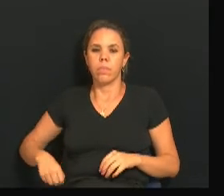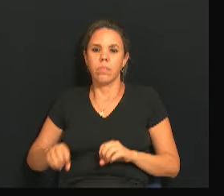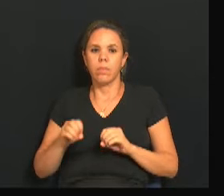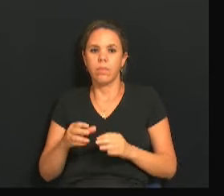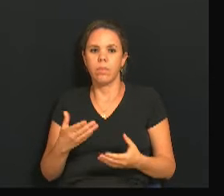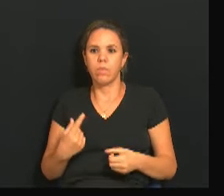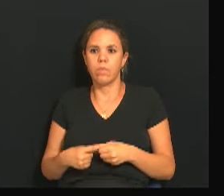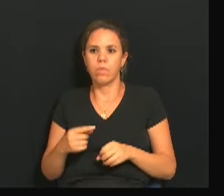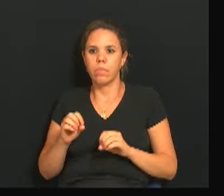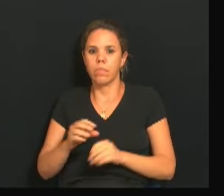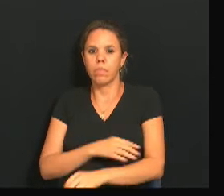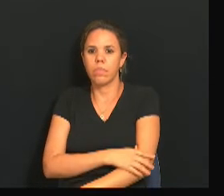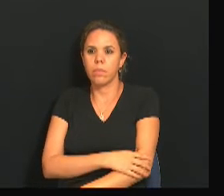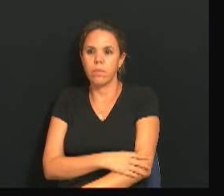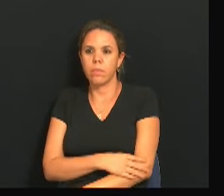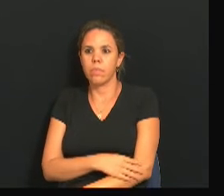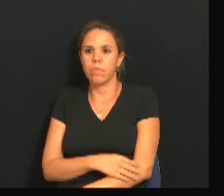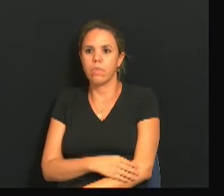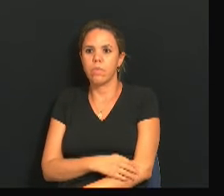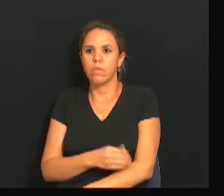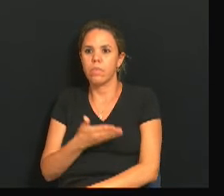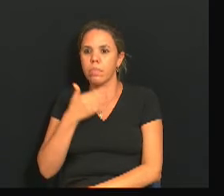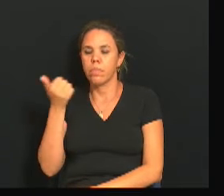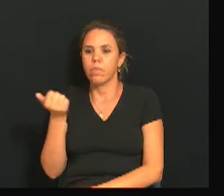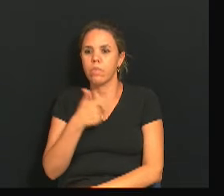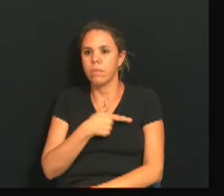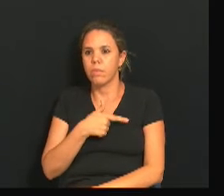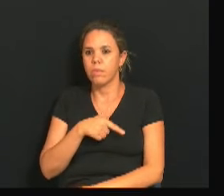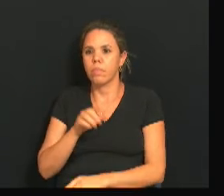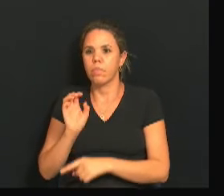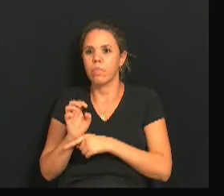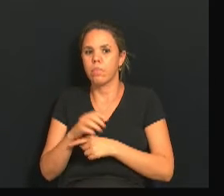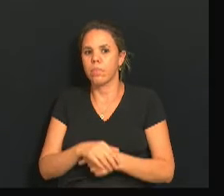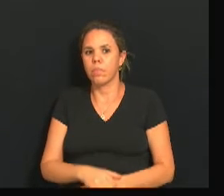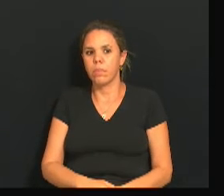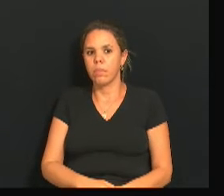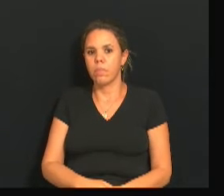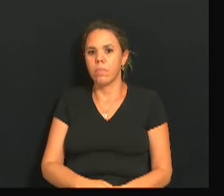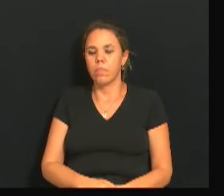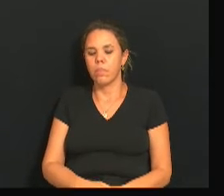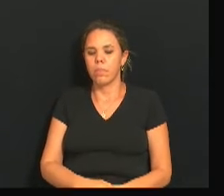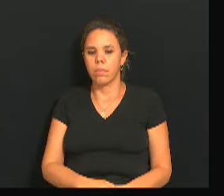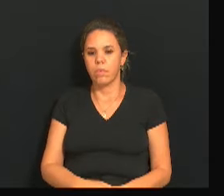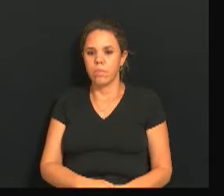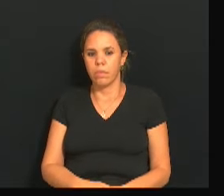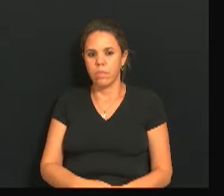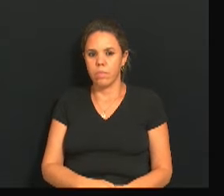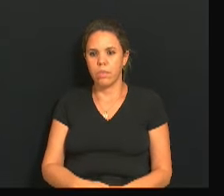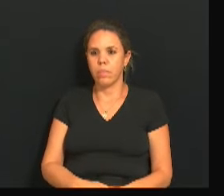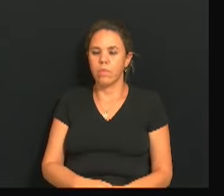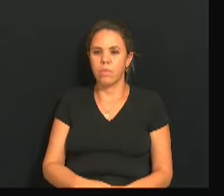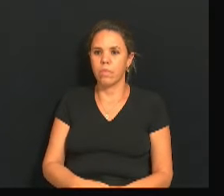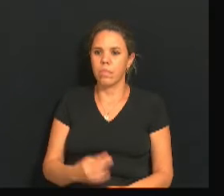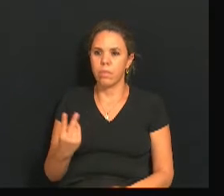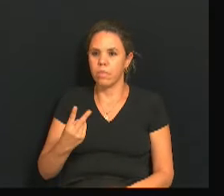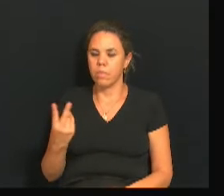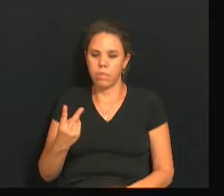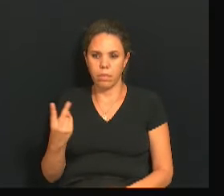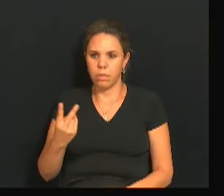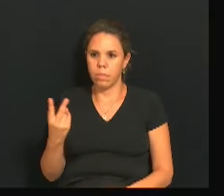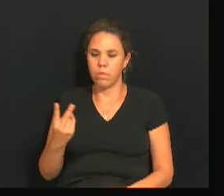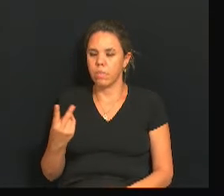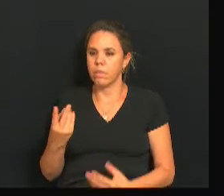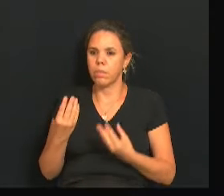de Educação de Campinas é muito melhor do que o da rede estadual, né? Então, a gente reconhece a